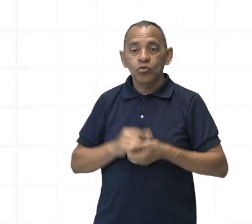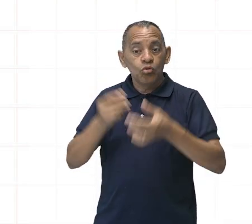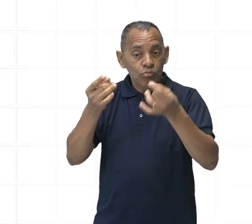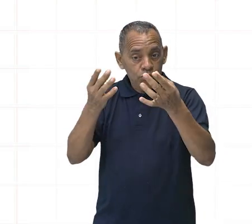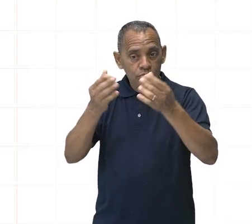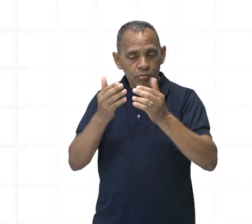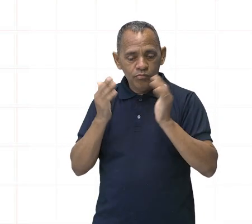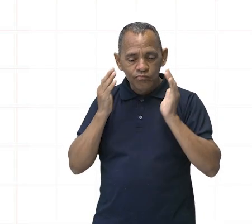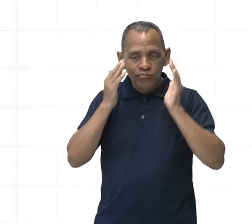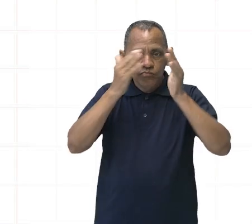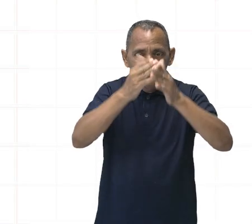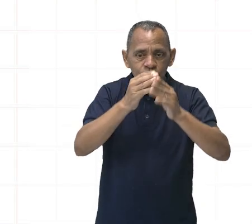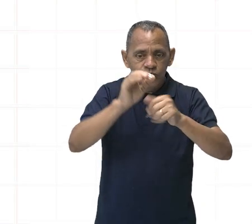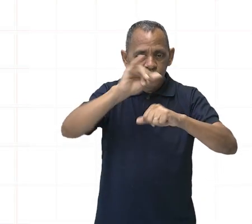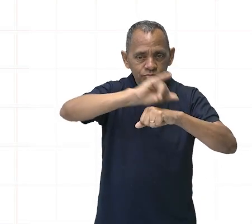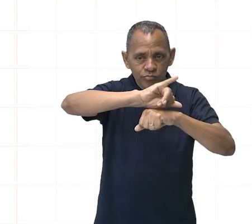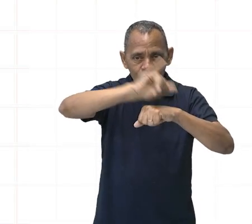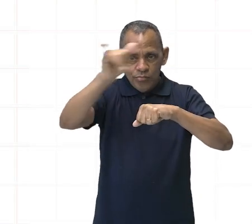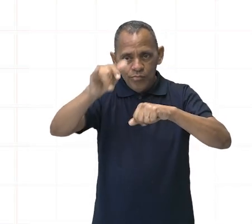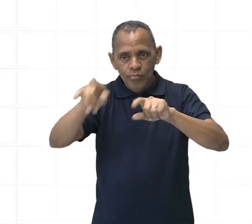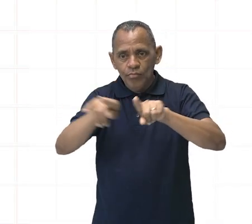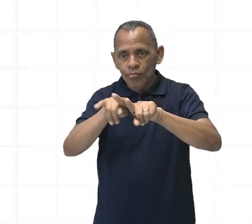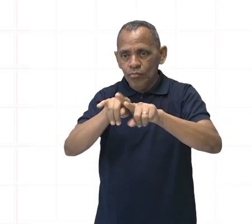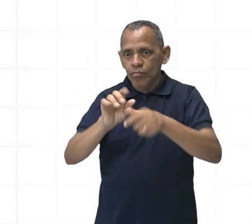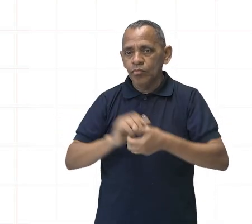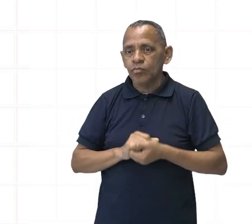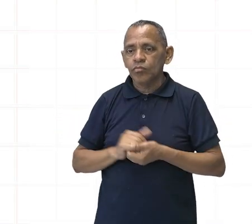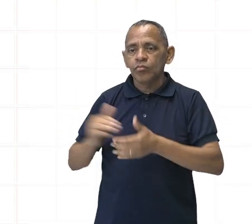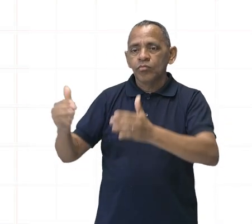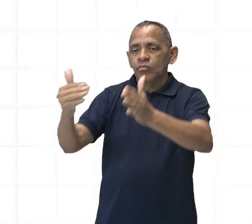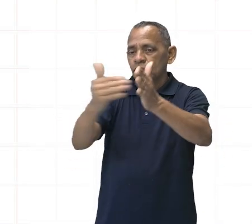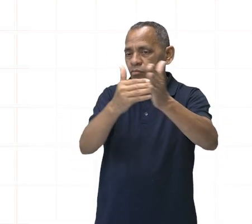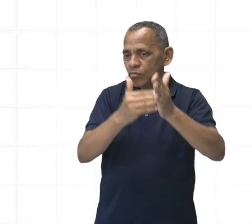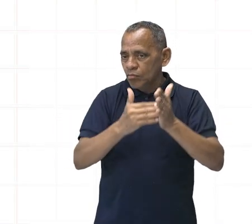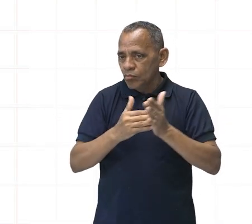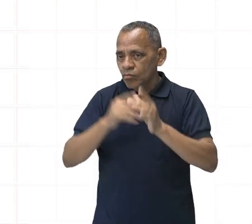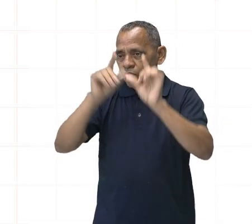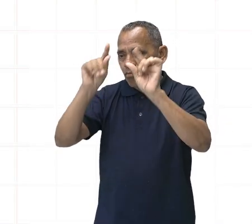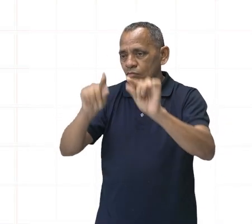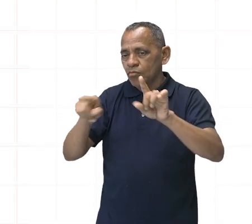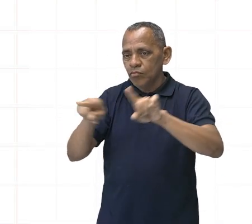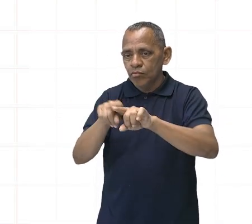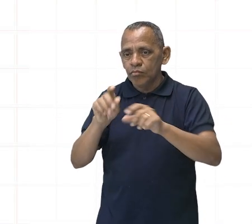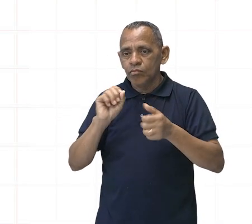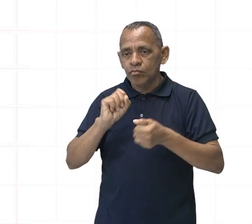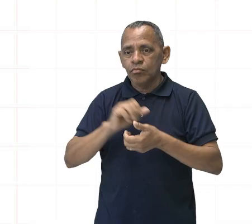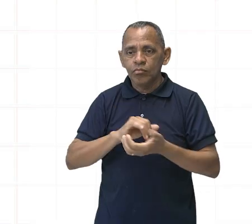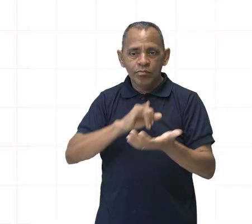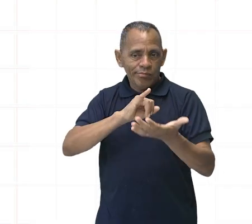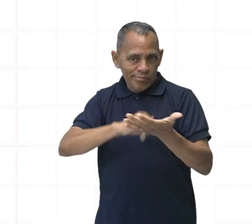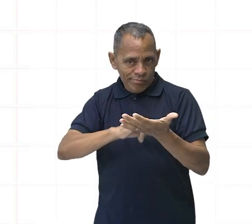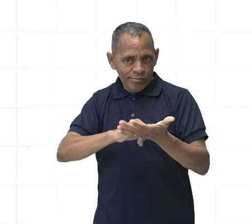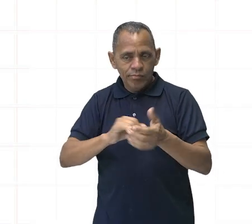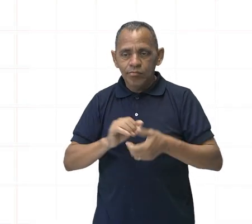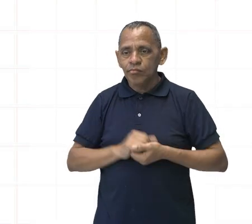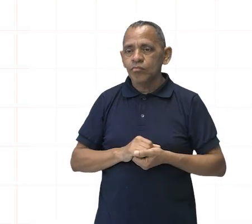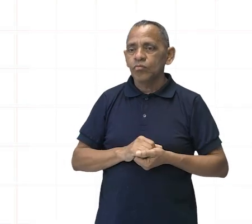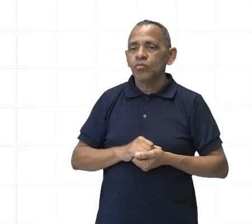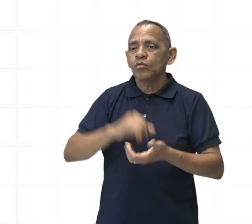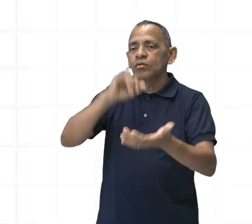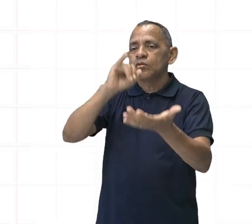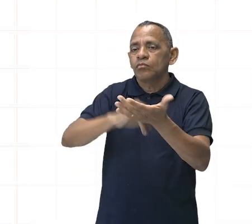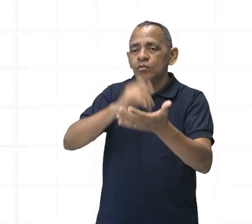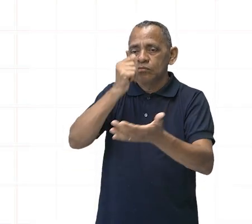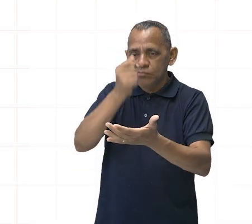a exportação. Então, quando eu tenho assim a redução das barreiras tarifárias, quer dizer que os impostos para